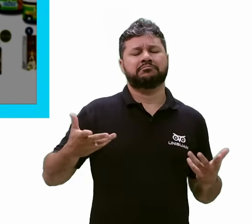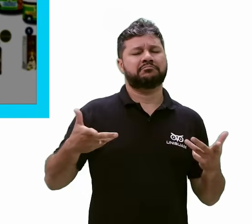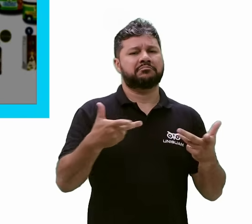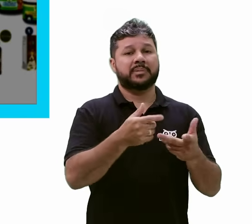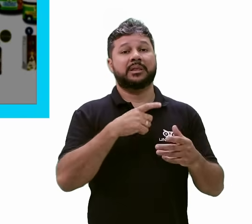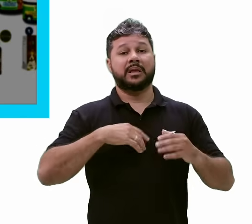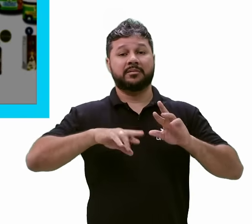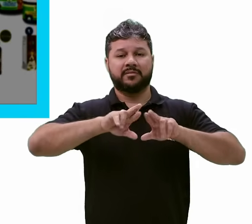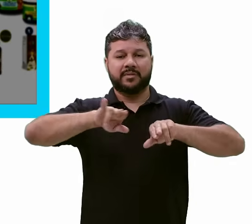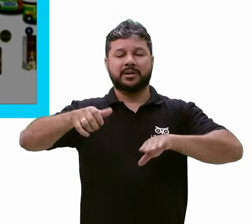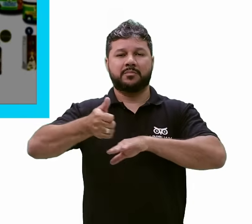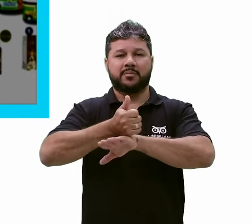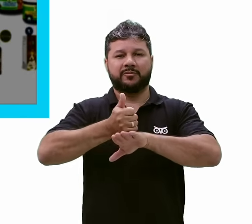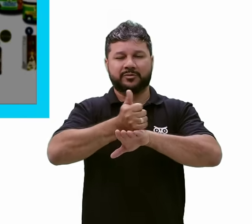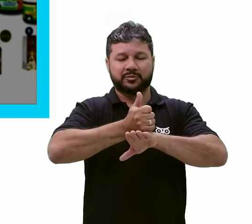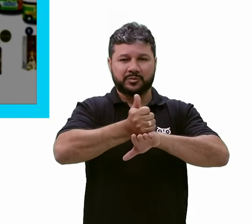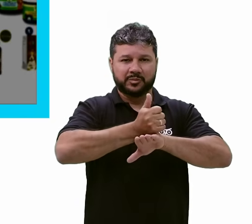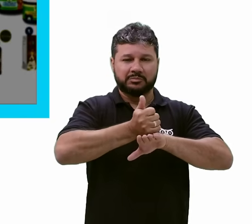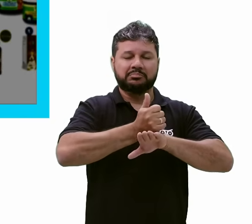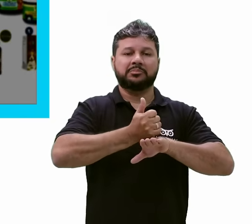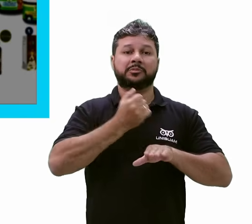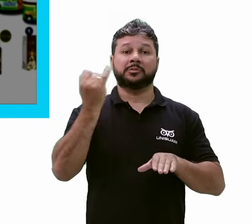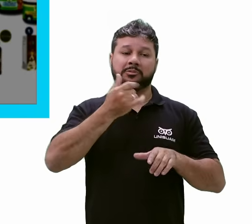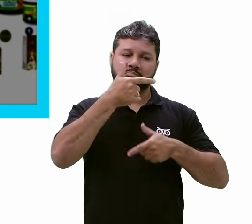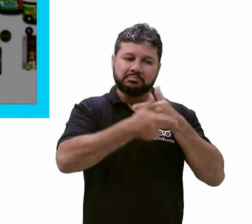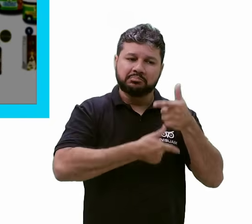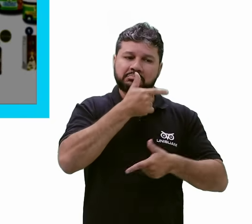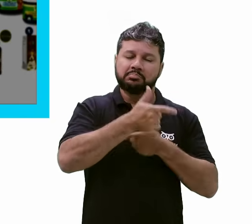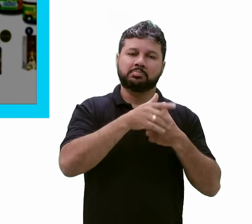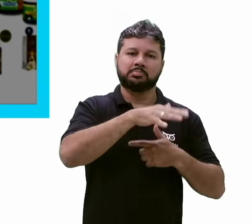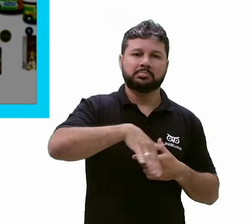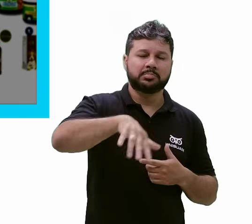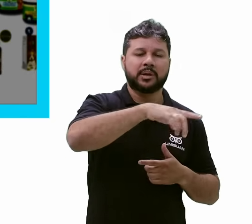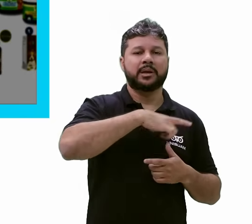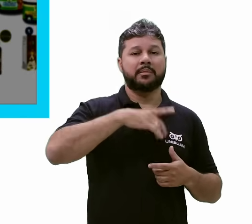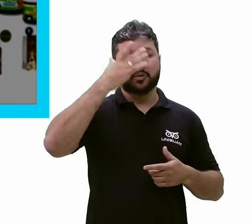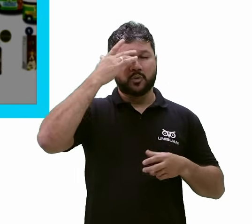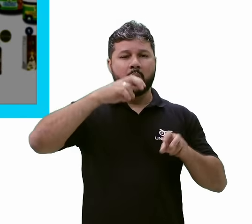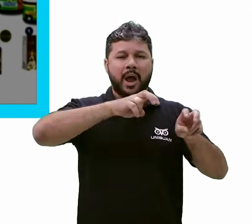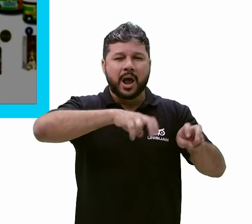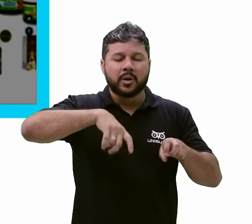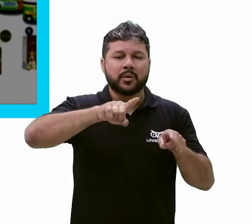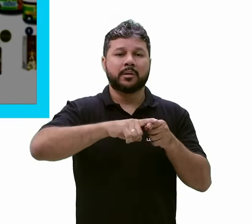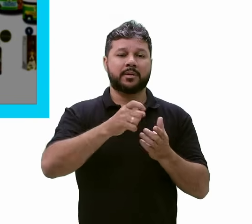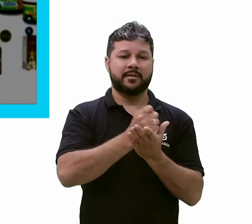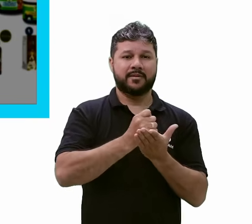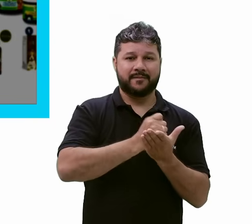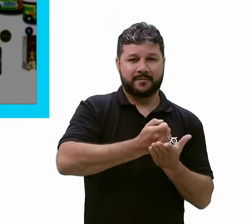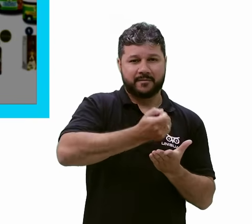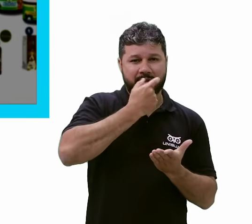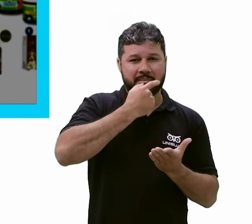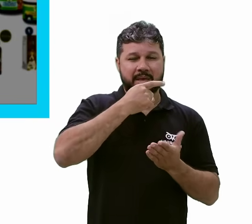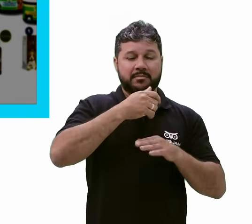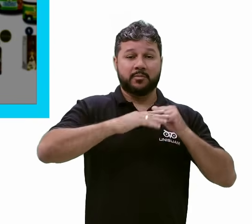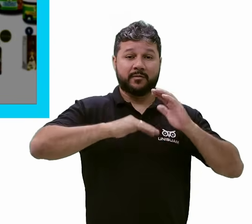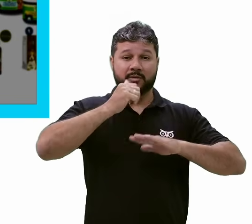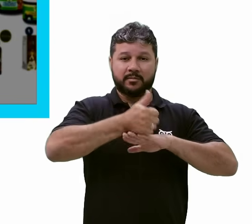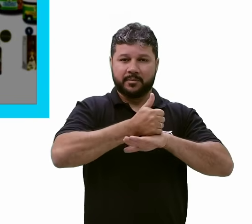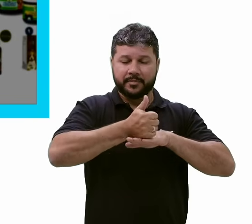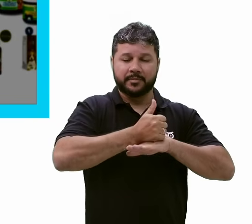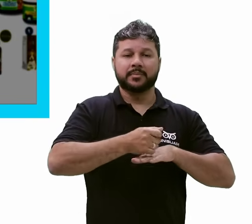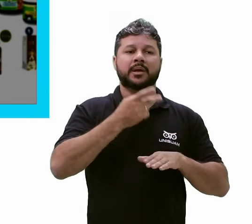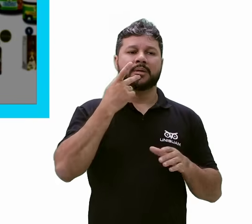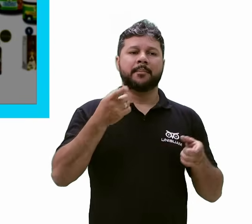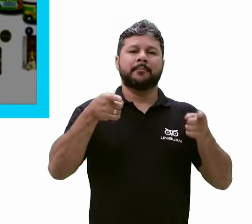maravilhosa, eles têm vários profissionais, assim, muito importantes trabalhando lá, agrônomos, né, farmacêuticos, eles